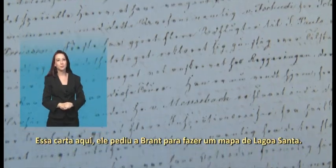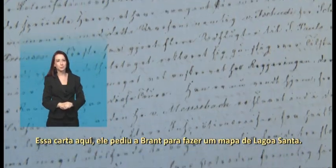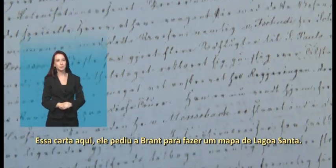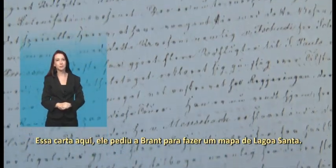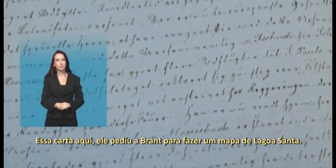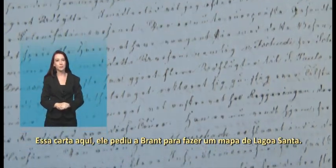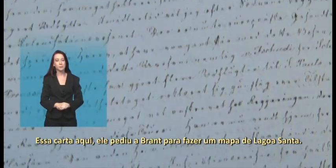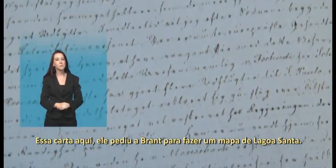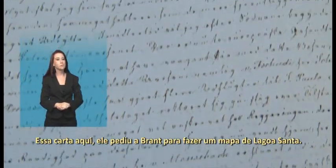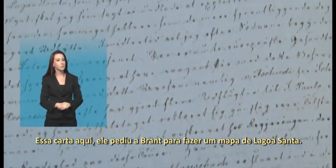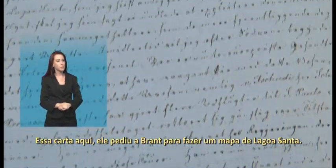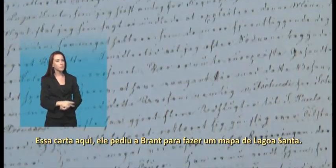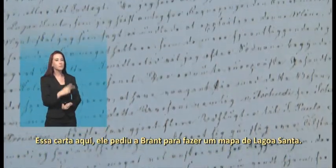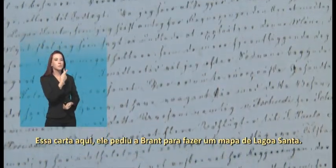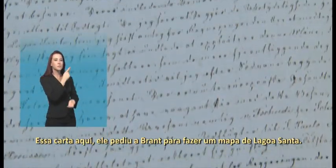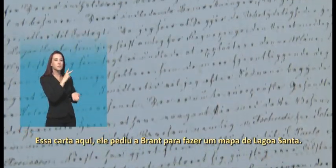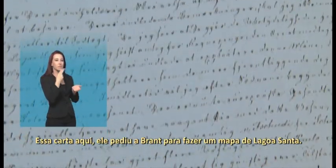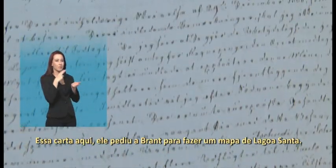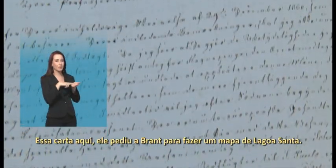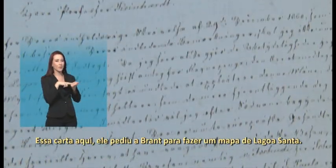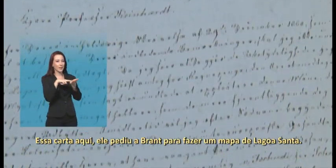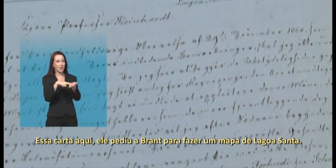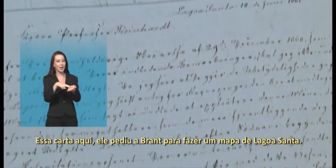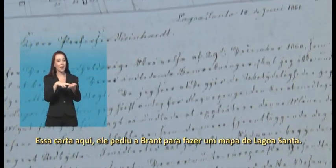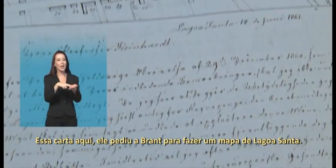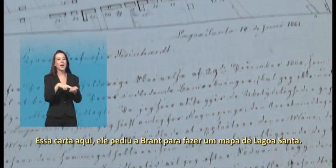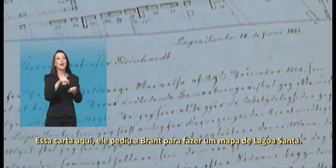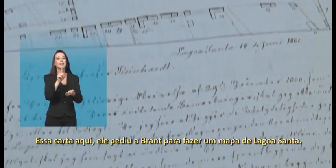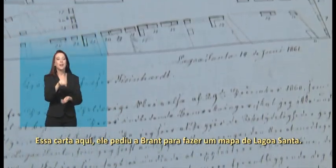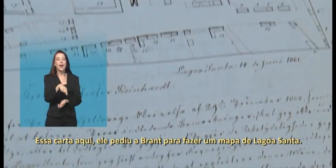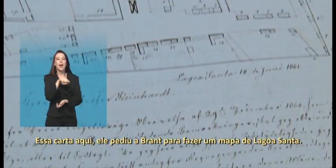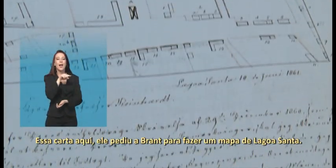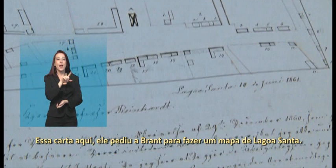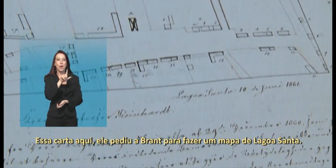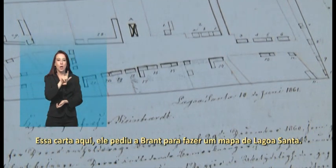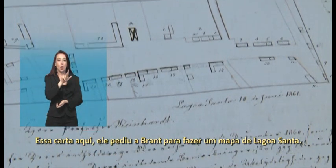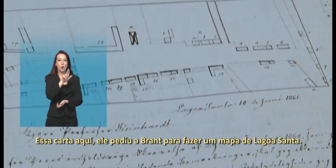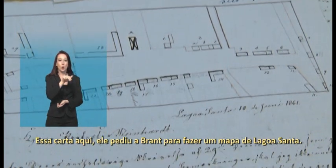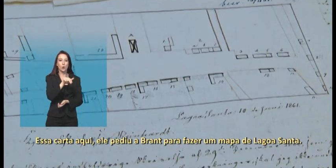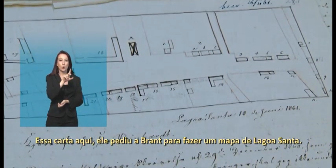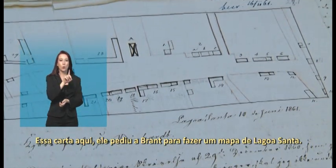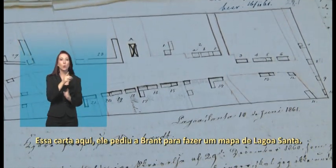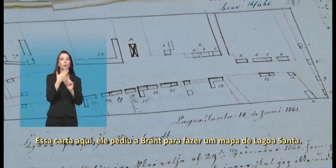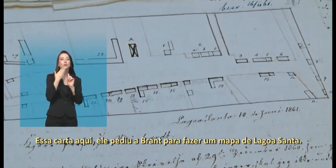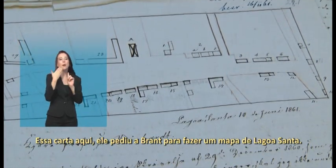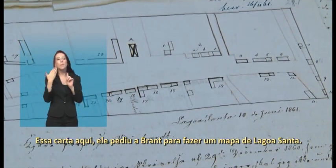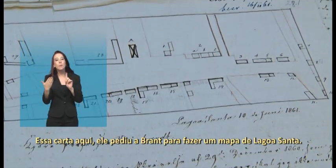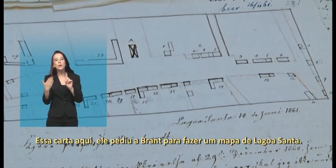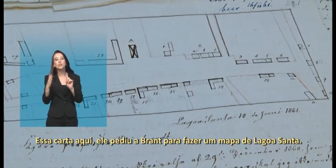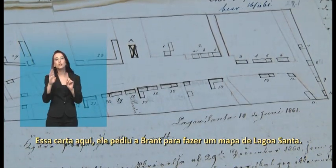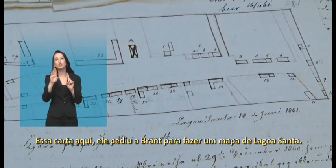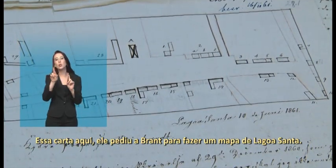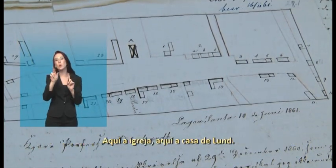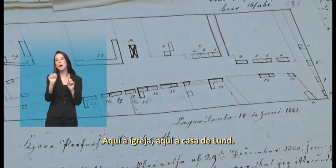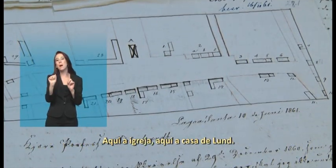Essa carta aqui, ele pediu a Brandt de fazer uma mapa da Lagoa